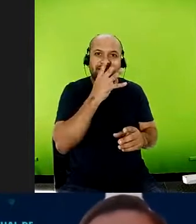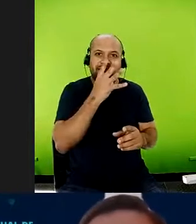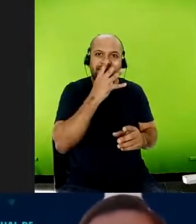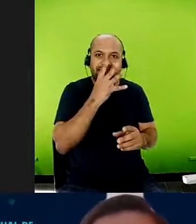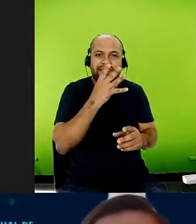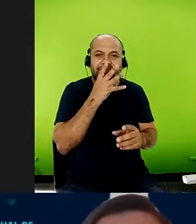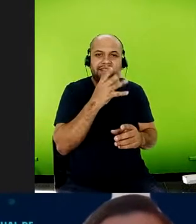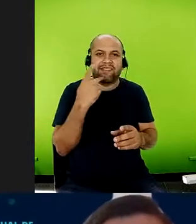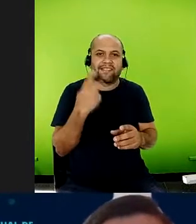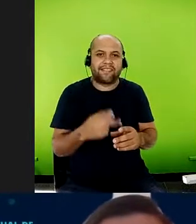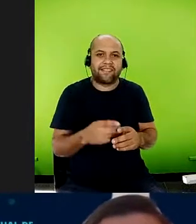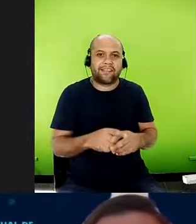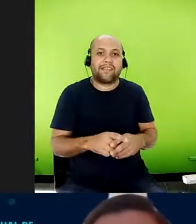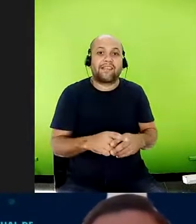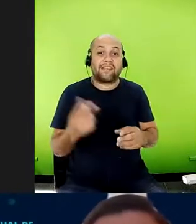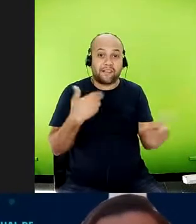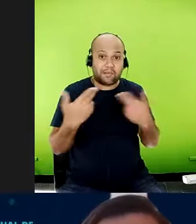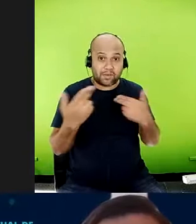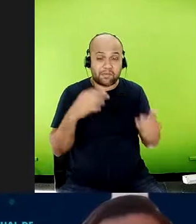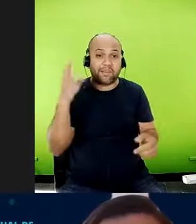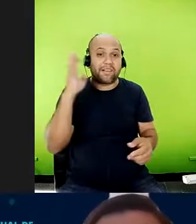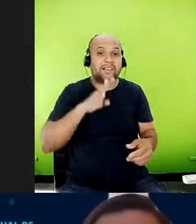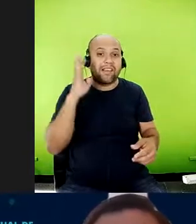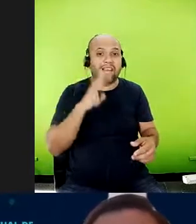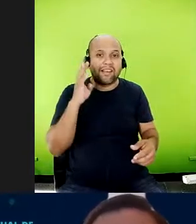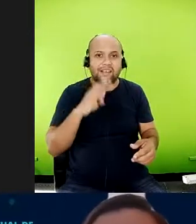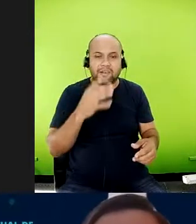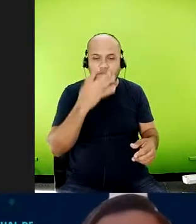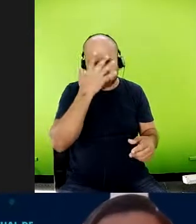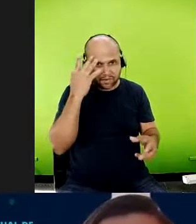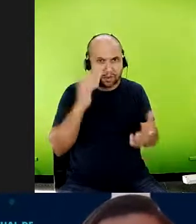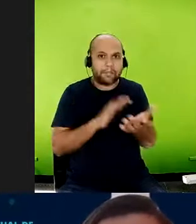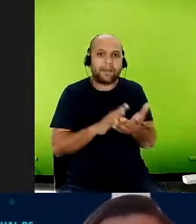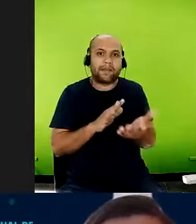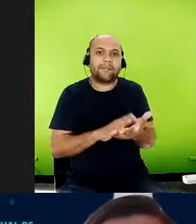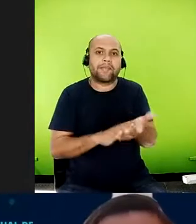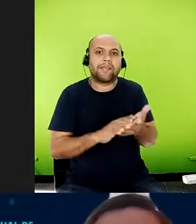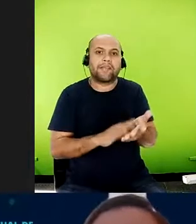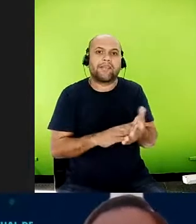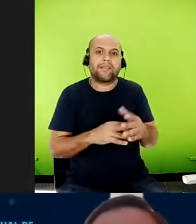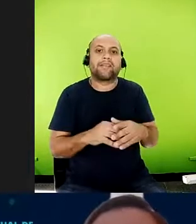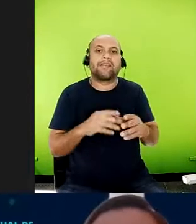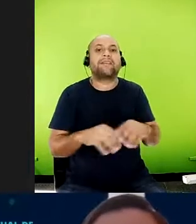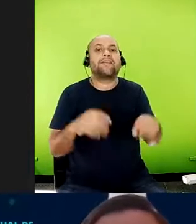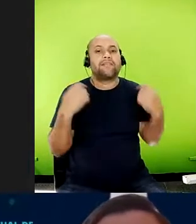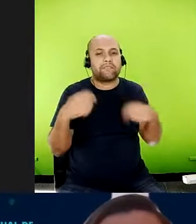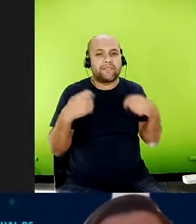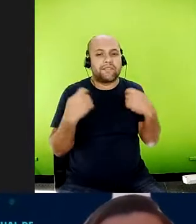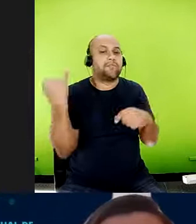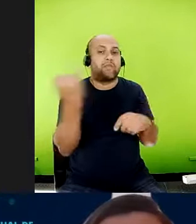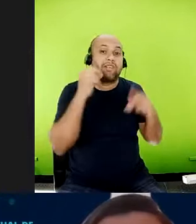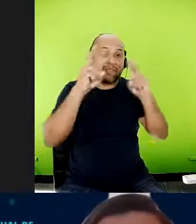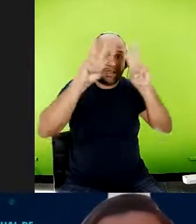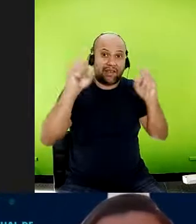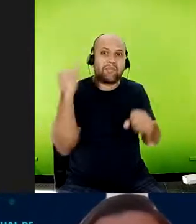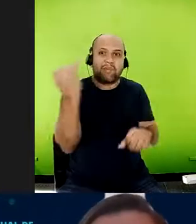e o feedback foram muito legais então sem muita gente passando Parabéns dizendo que você vai ver super bons área que não querendo